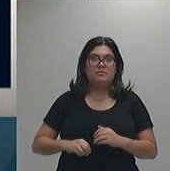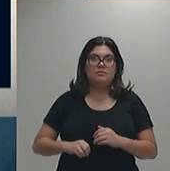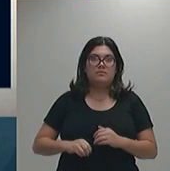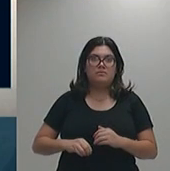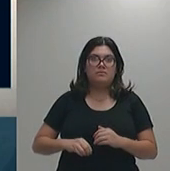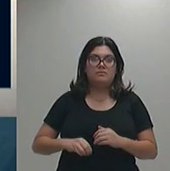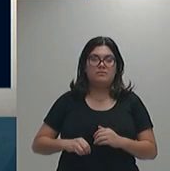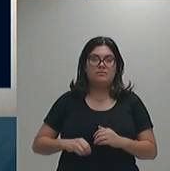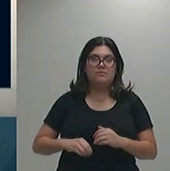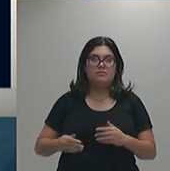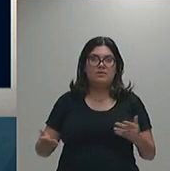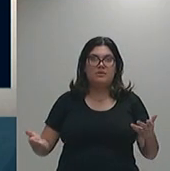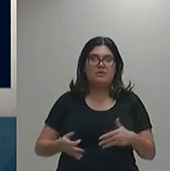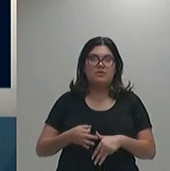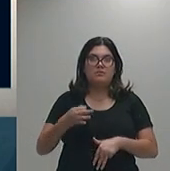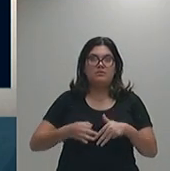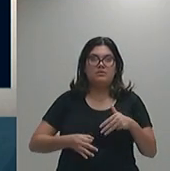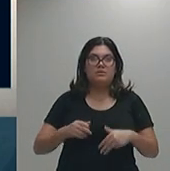a